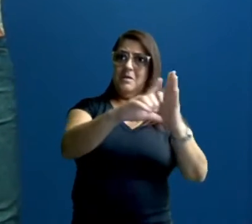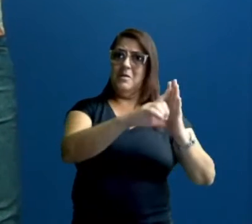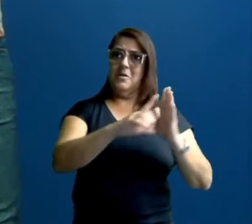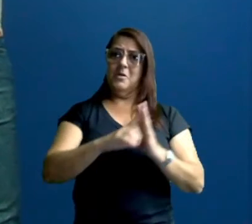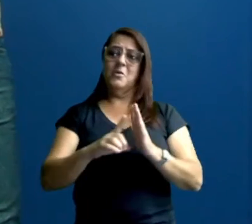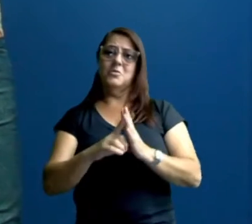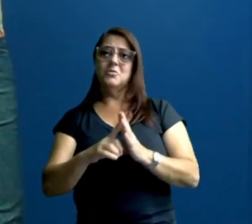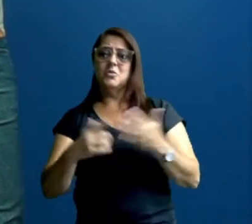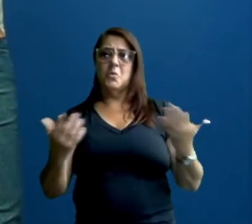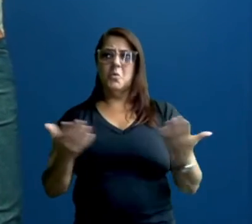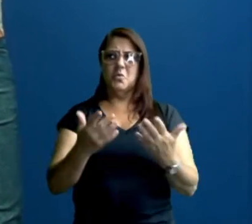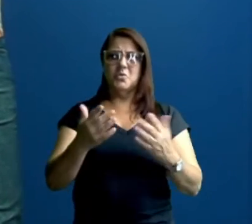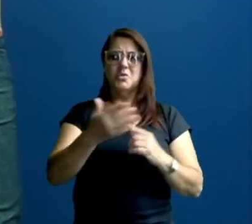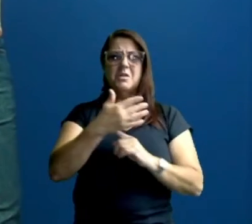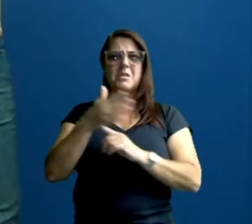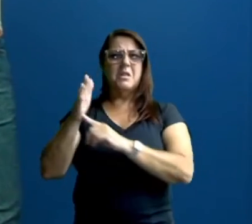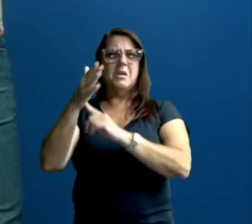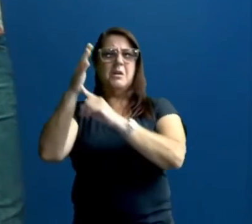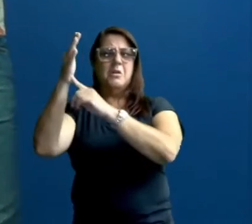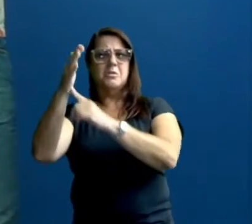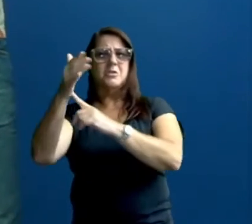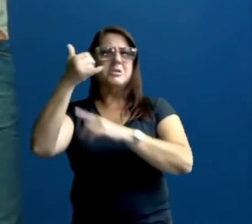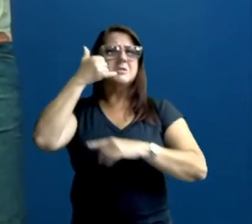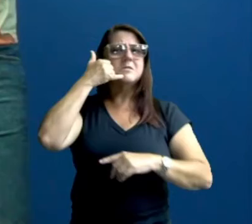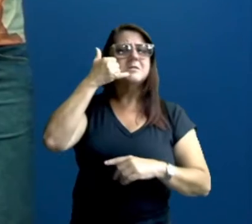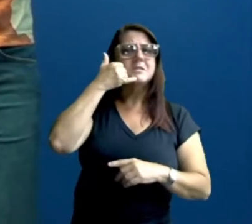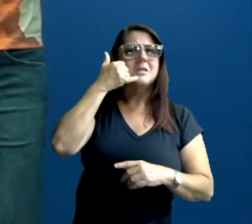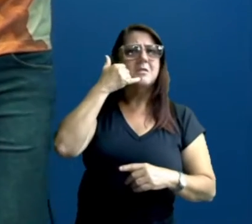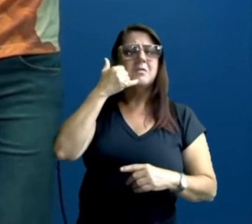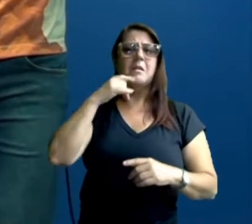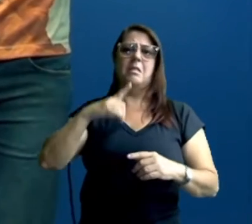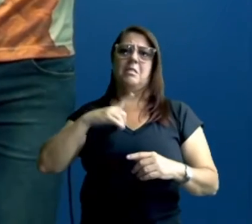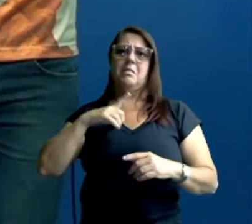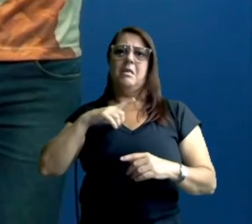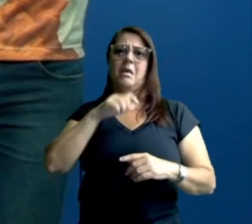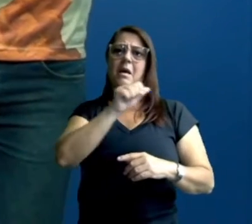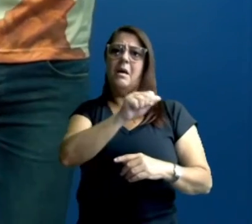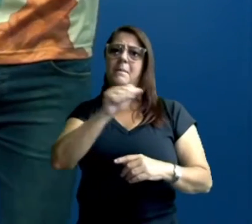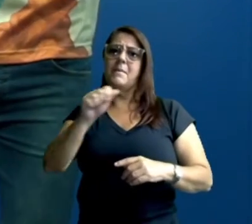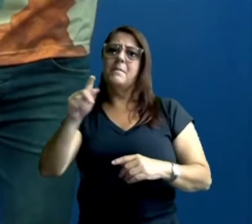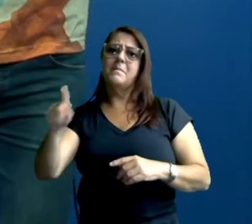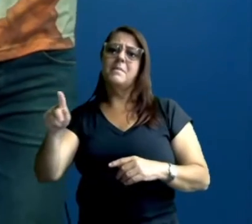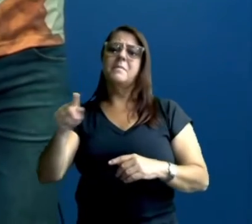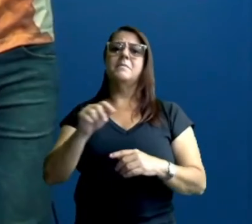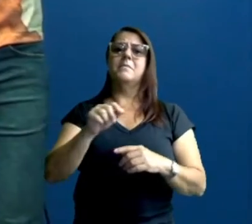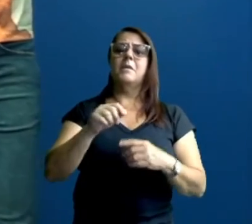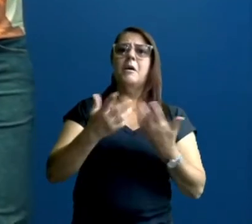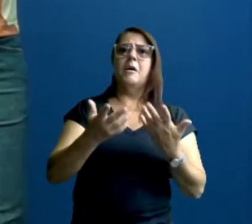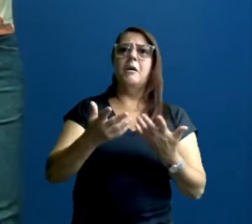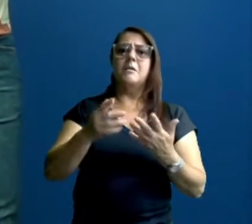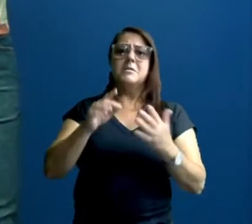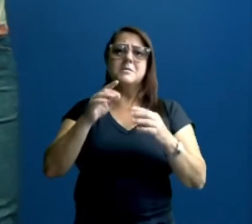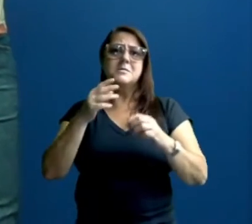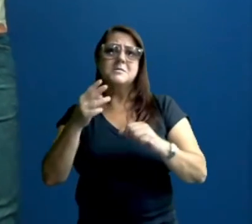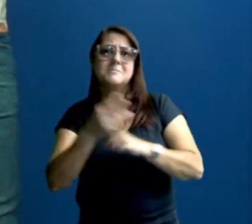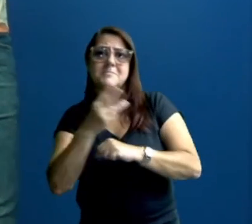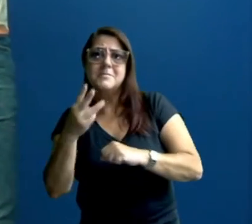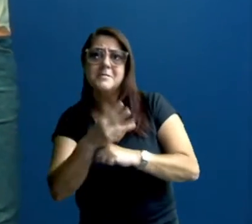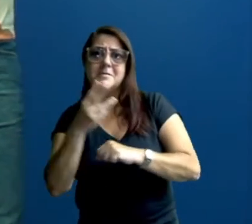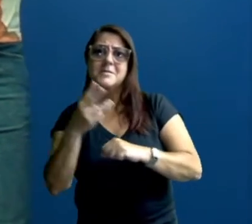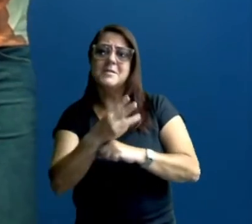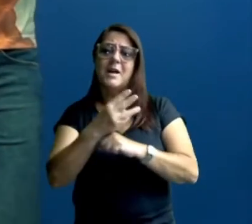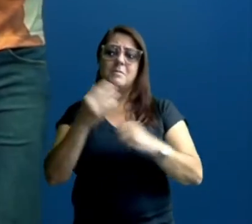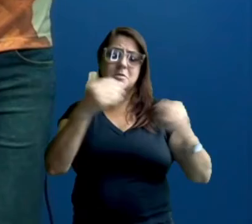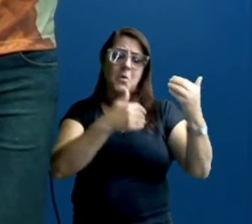com aparelhos tecnológicos como o celular, né? Vários aplicativos, né, foram desenvolvidos, como, por exemplo, o WhatsApp, né? Quem